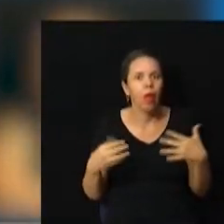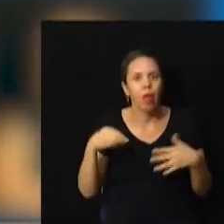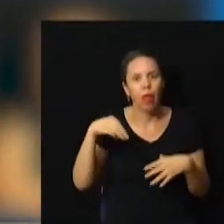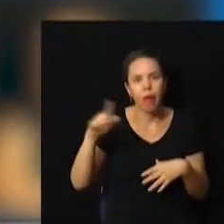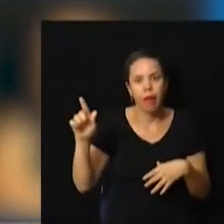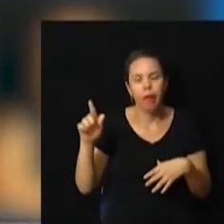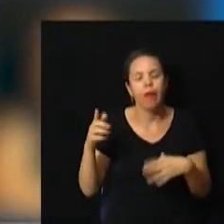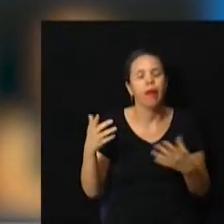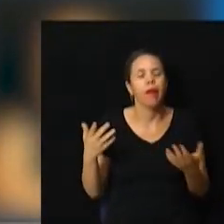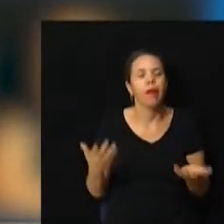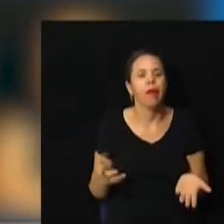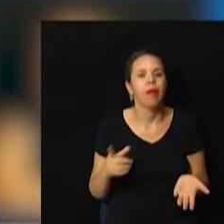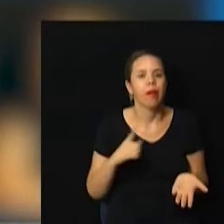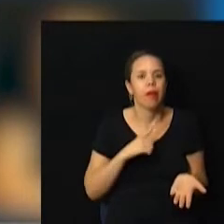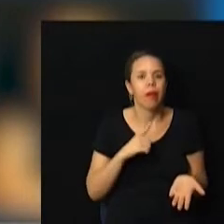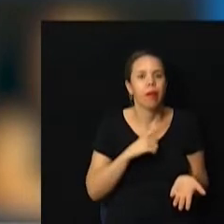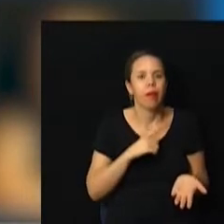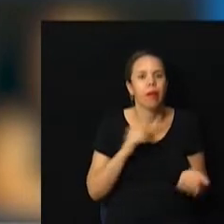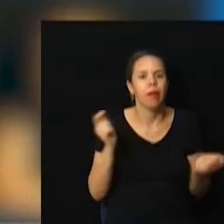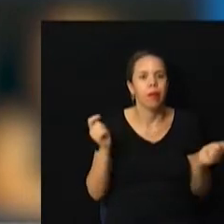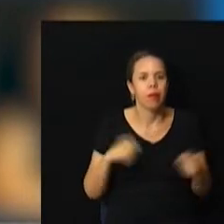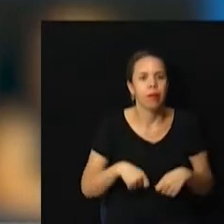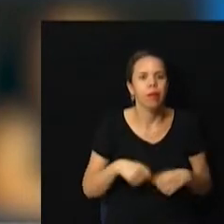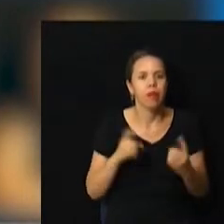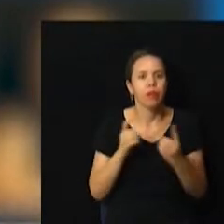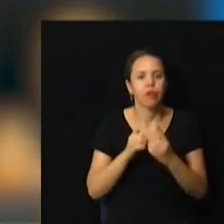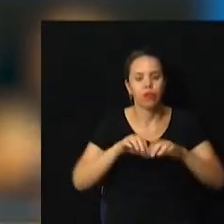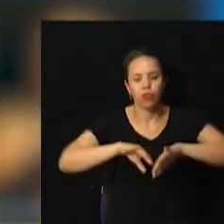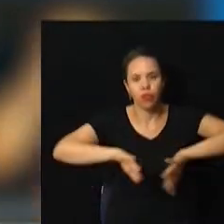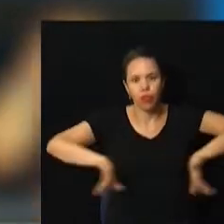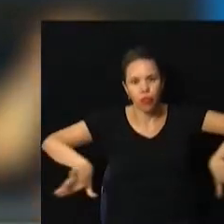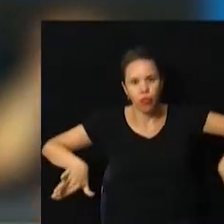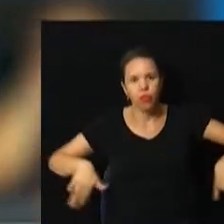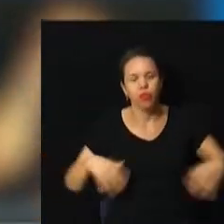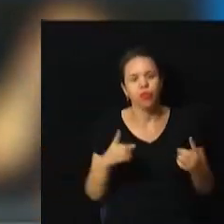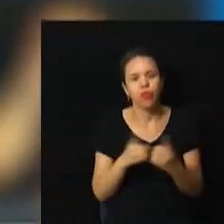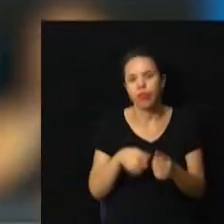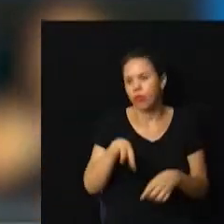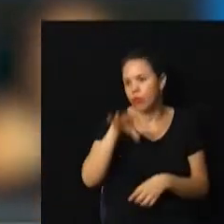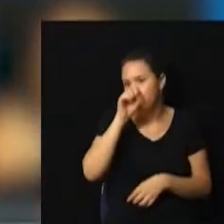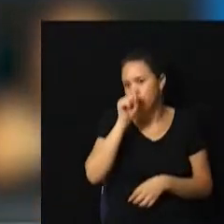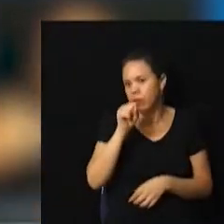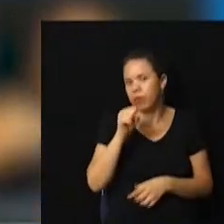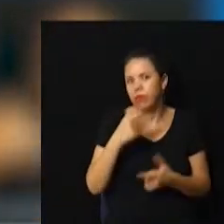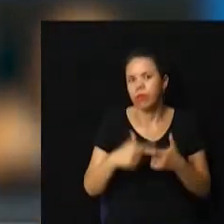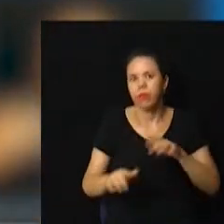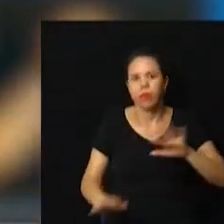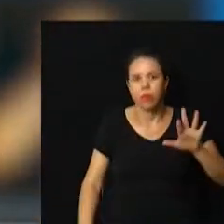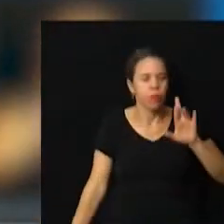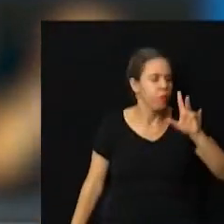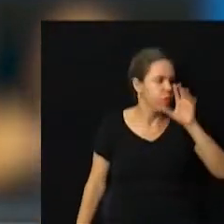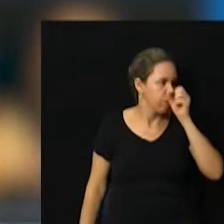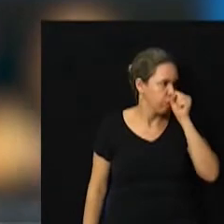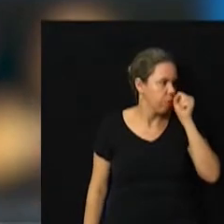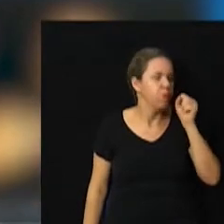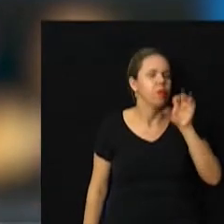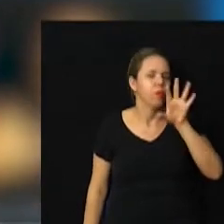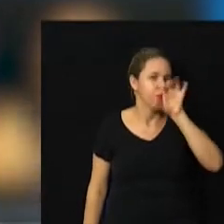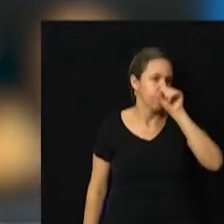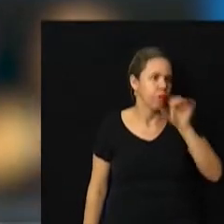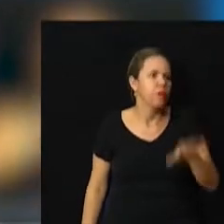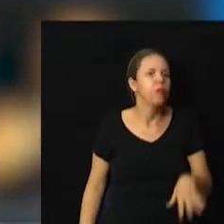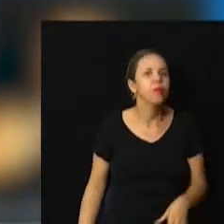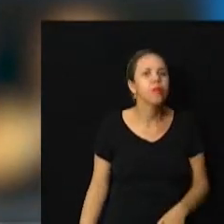assim, porque nós tivemos condições de fazer a separação do que era respiratório e não respiratório dos